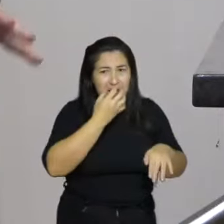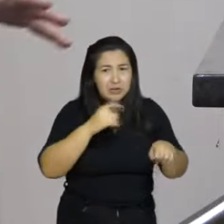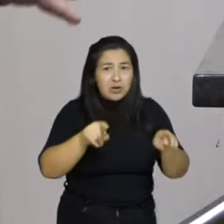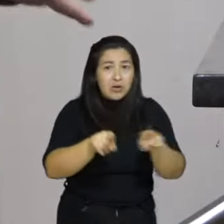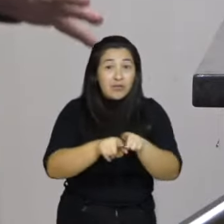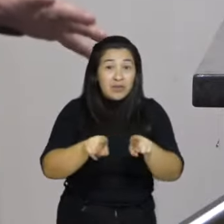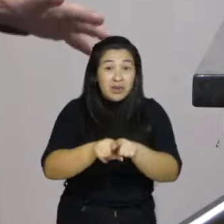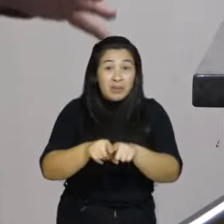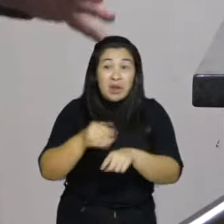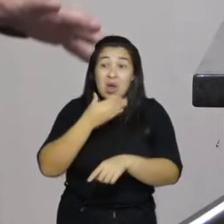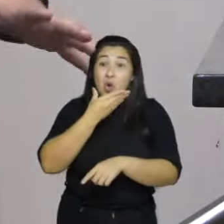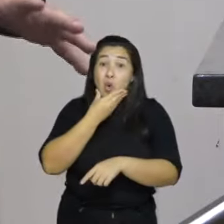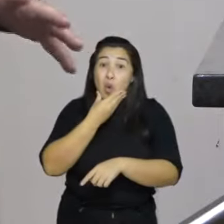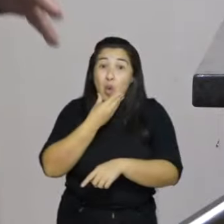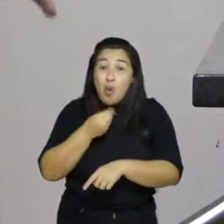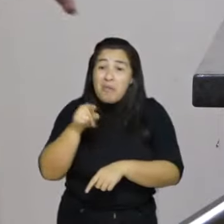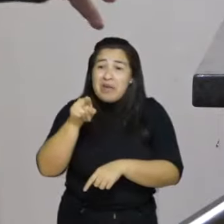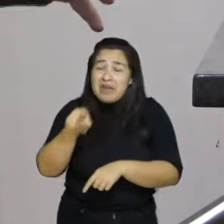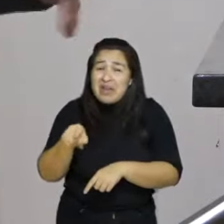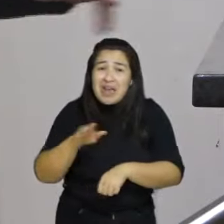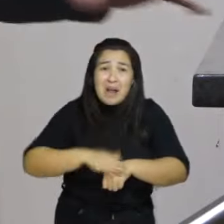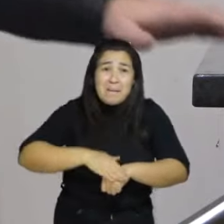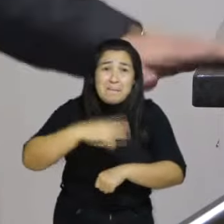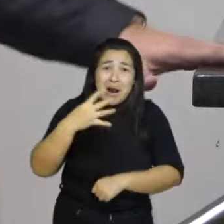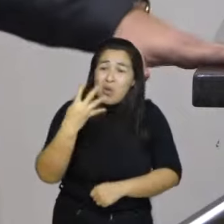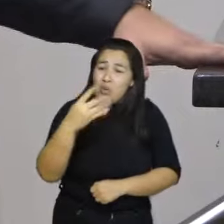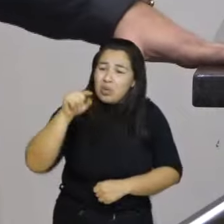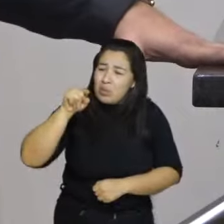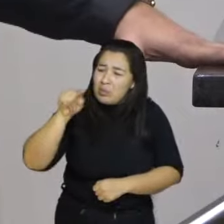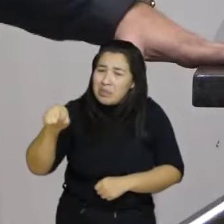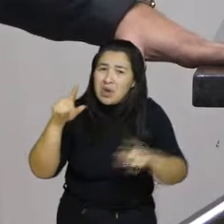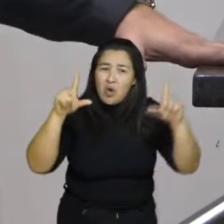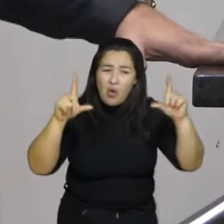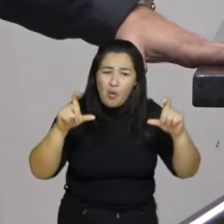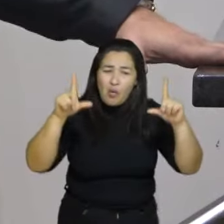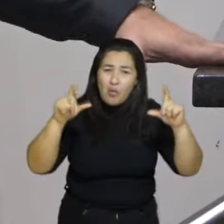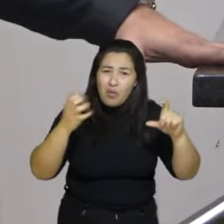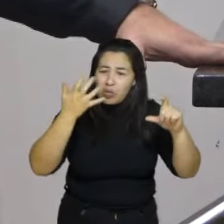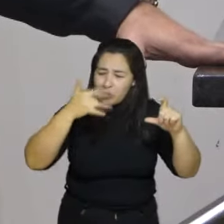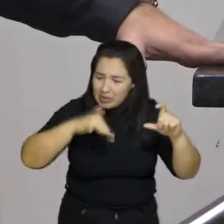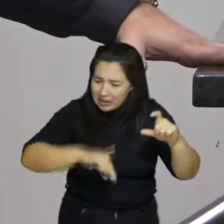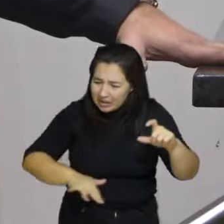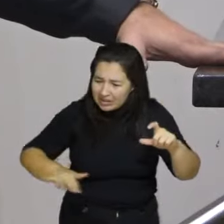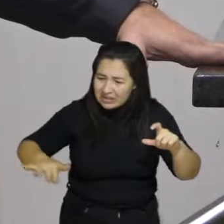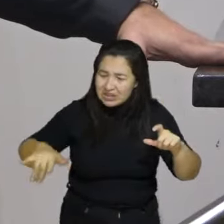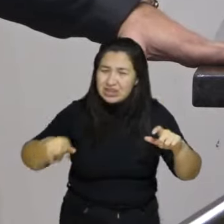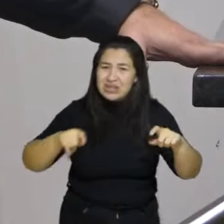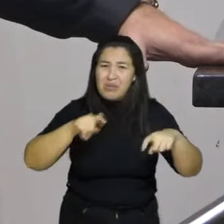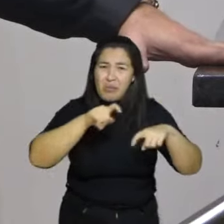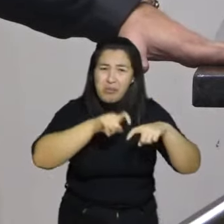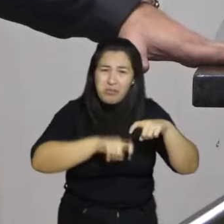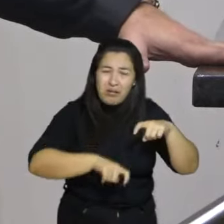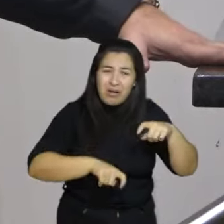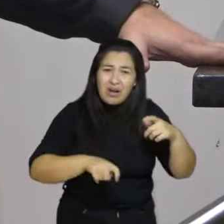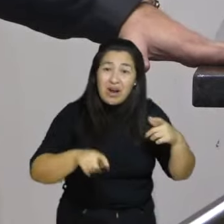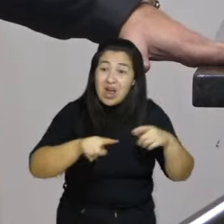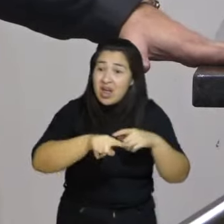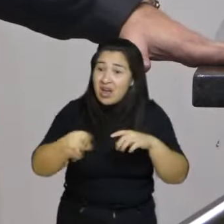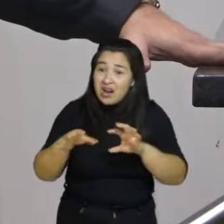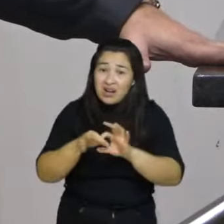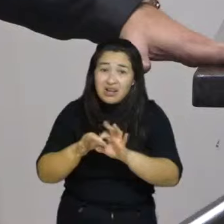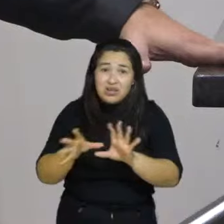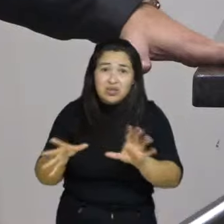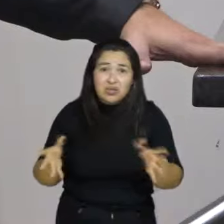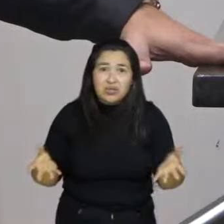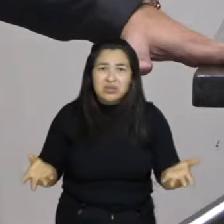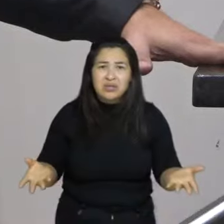4.000 imagens de crianças e vendia esse conteúdo ainda tá lá solto que país